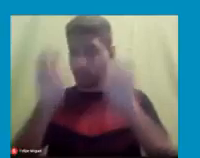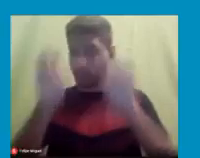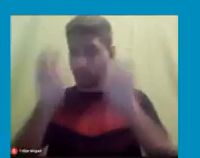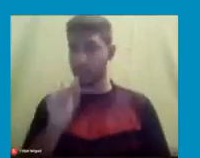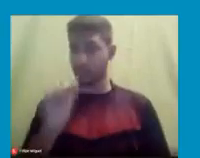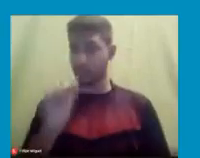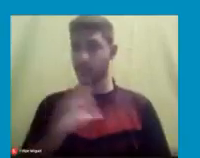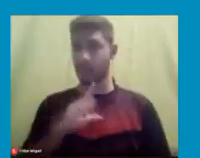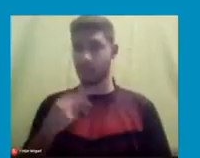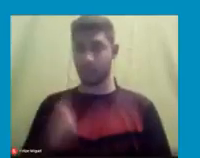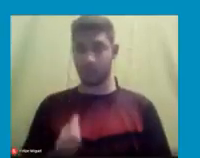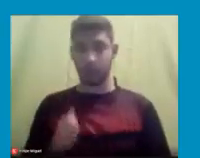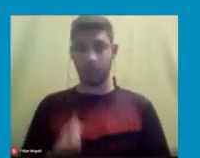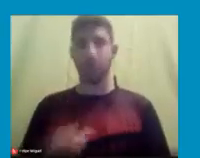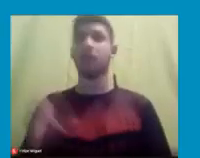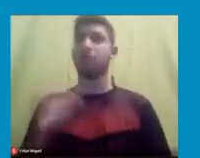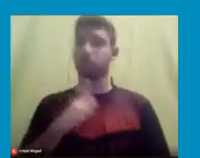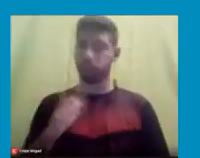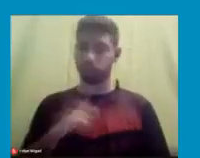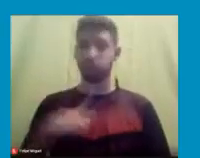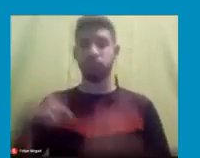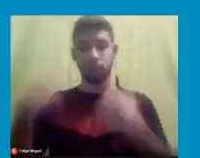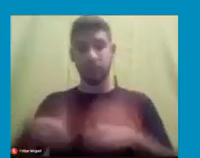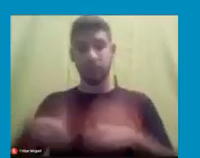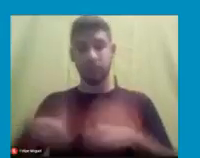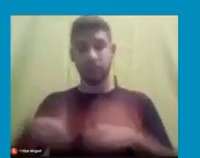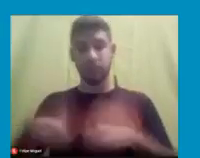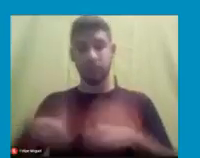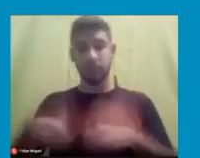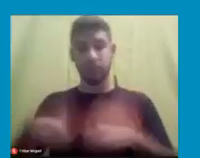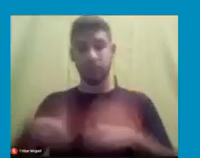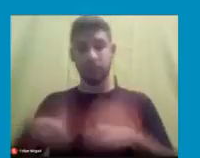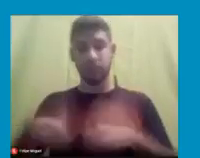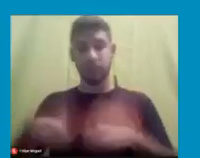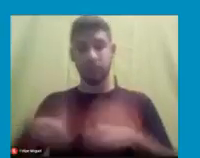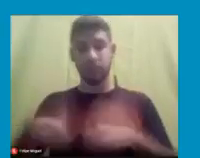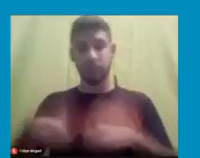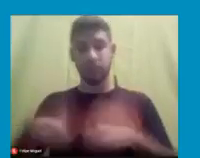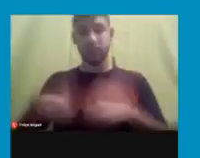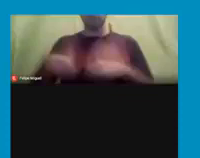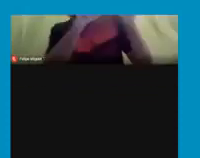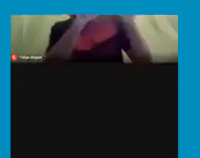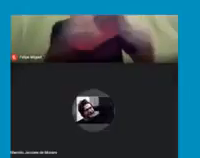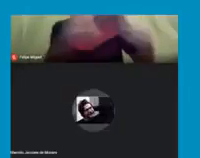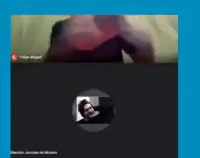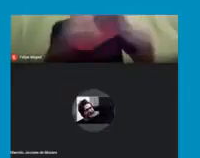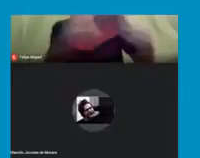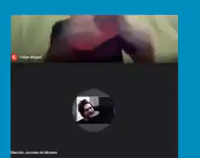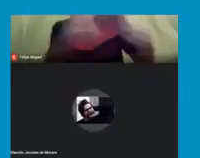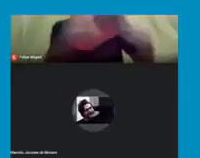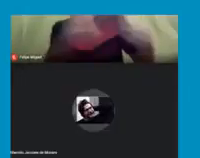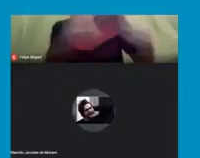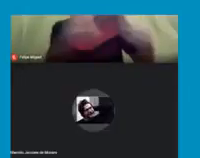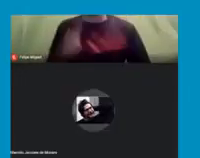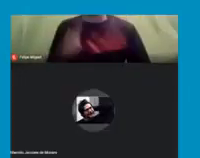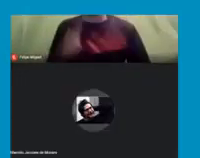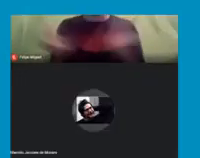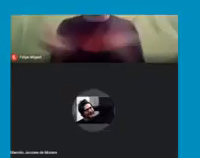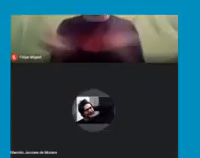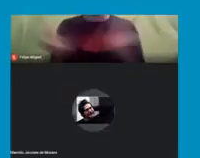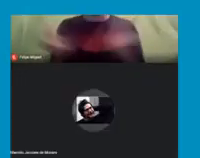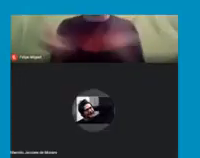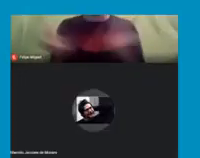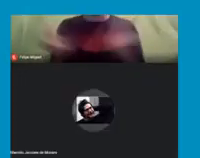que tem que mudar a estrutura toda. E aí sim, né? vai entrar também a questão dos